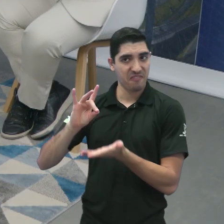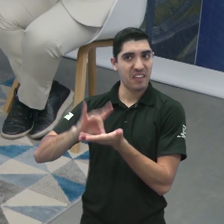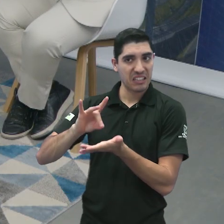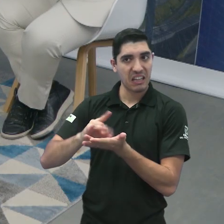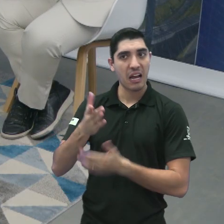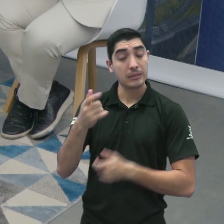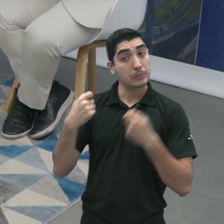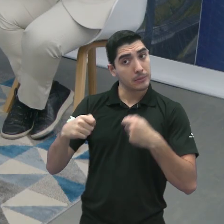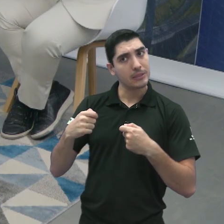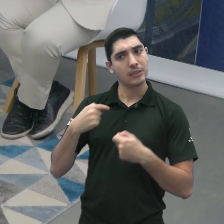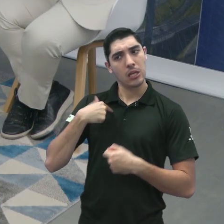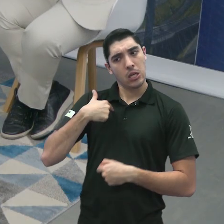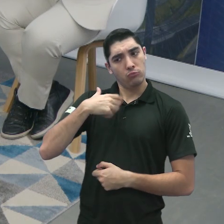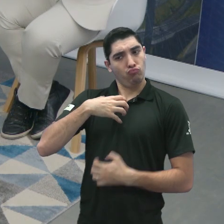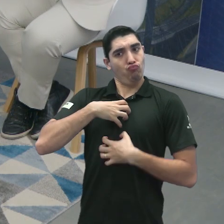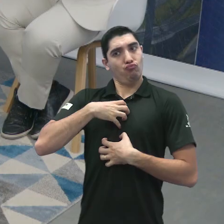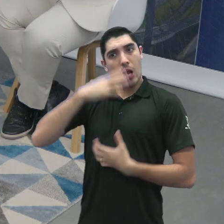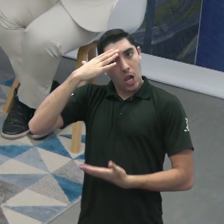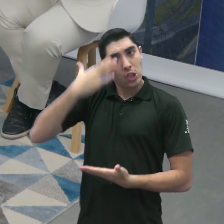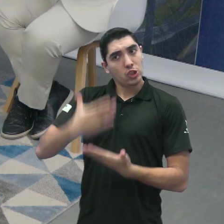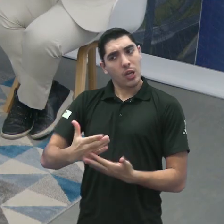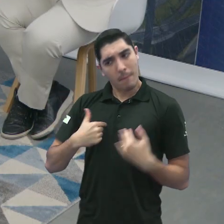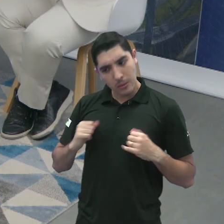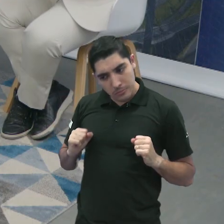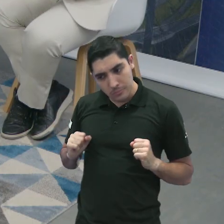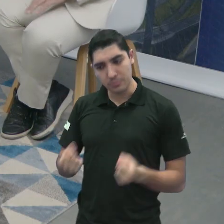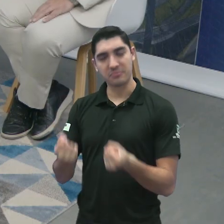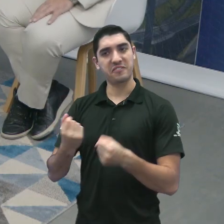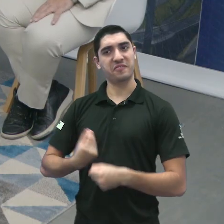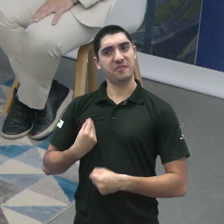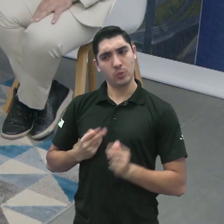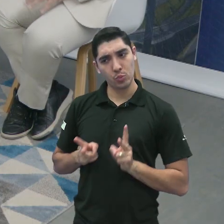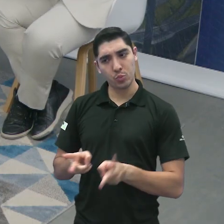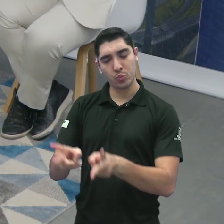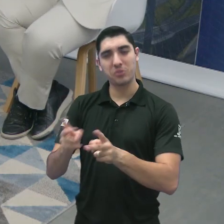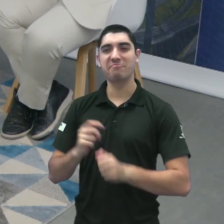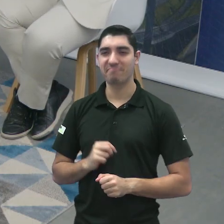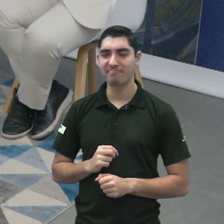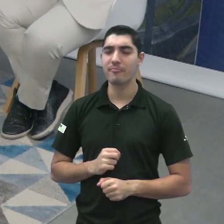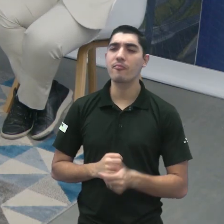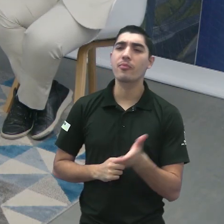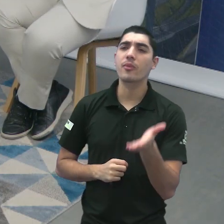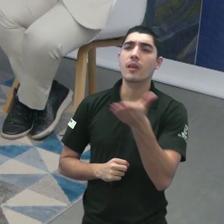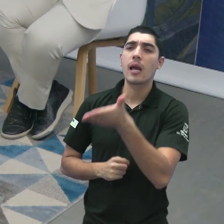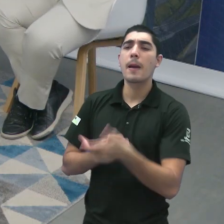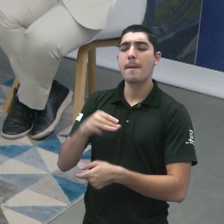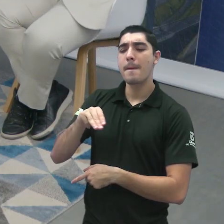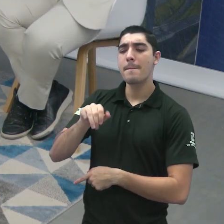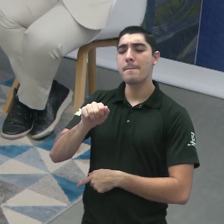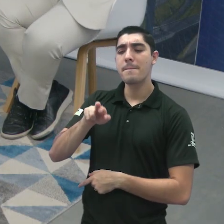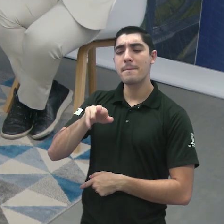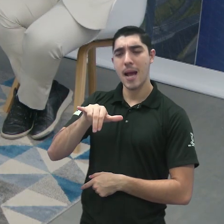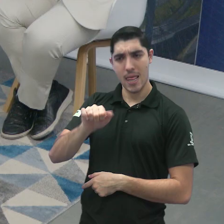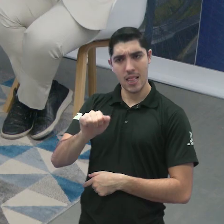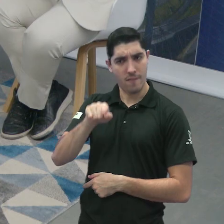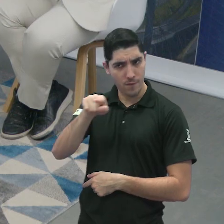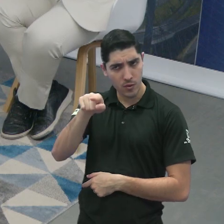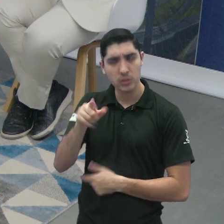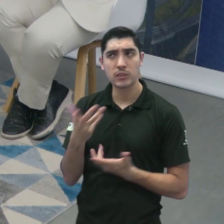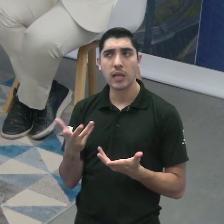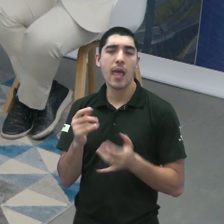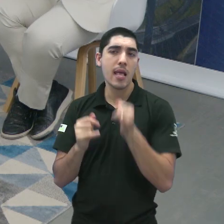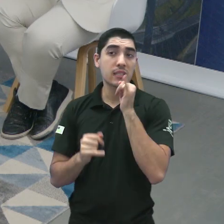em primeiro lugar para seguir qualquer coisa na vida, né, gente? Ô, Maria Eduarda, qual é a sensação para você, né, de estar